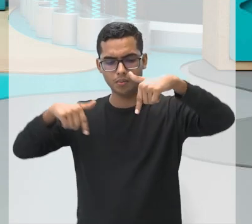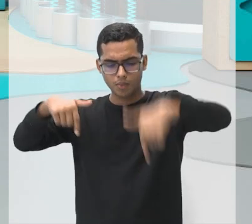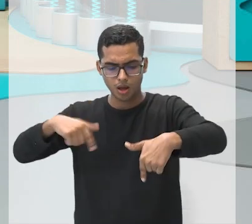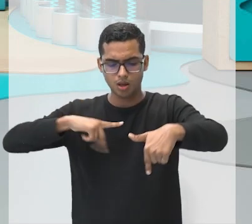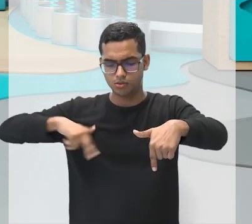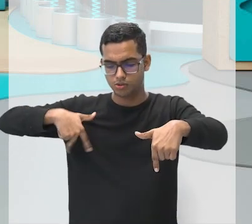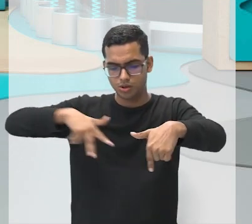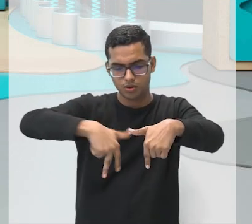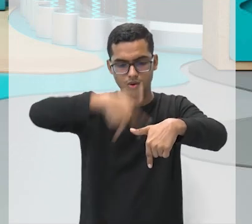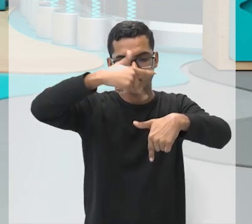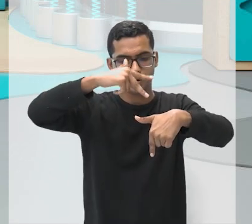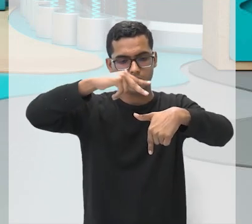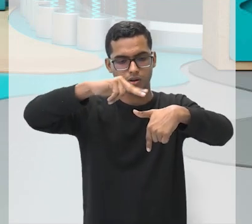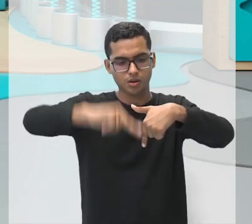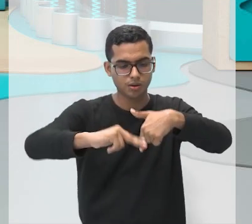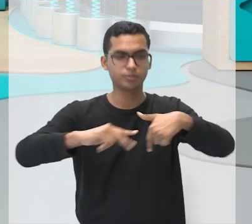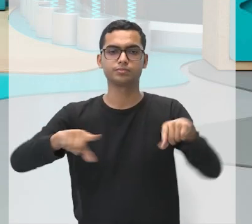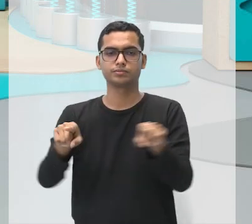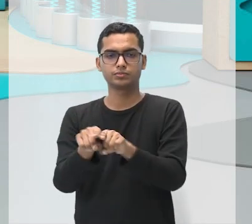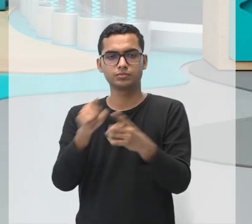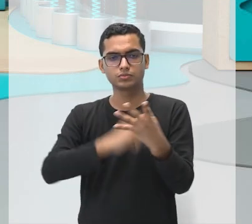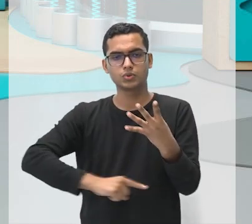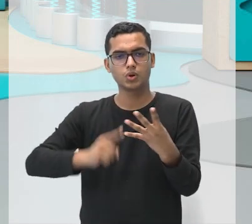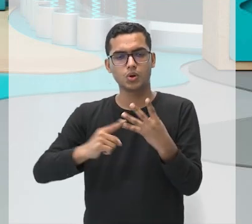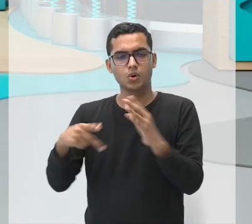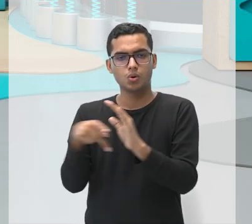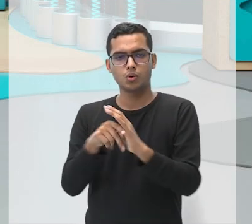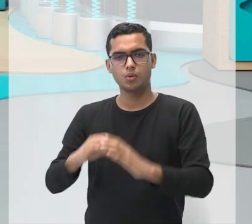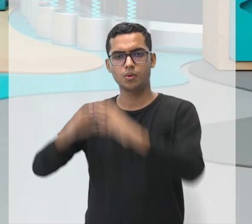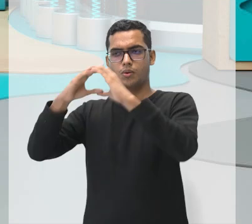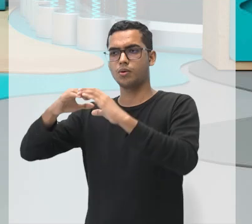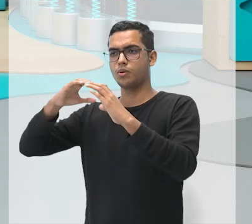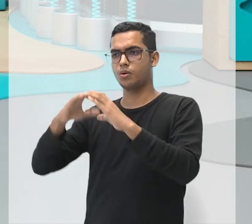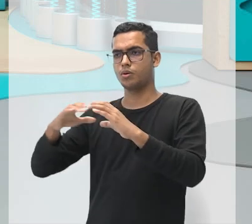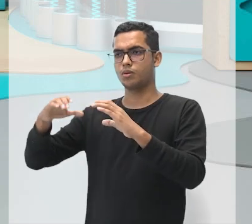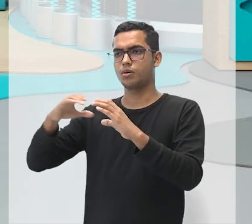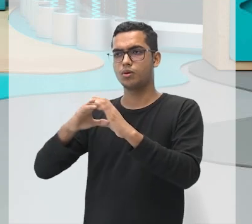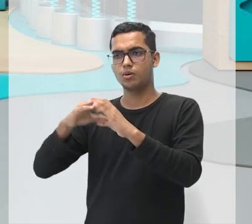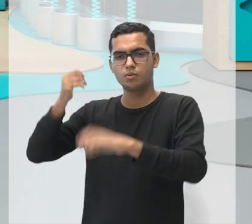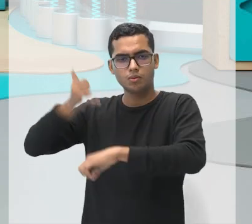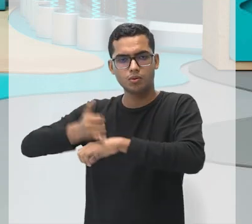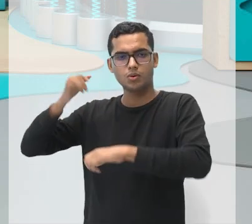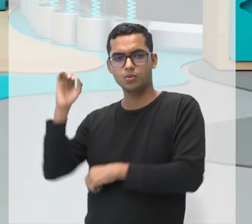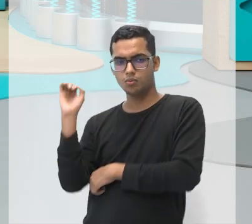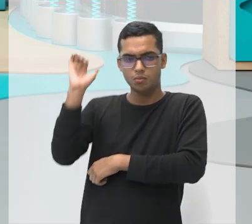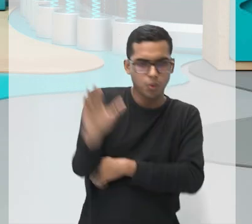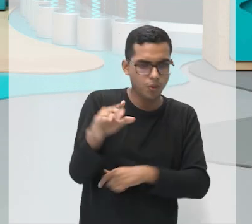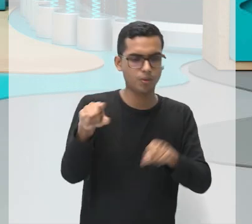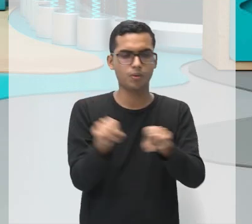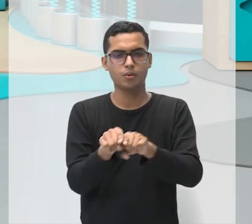lançamento de peso, lançamento de disco, lançamento de dardo, salto com